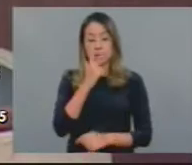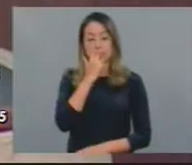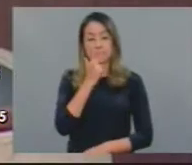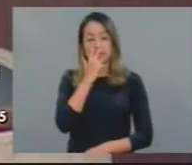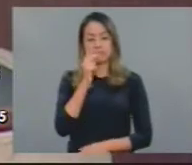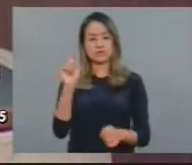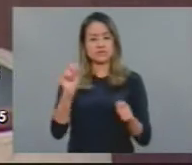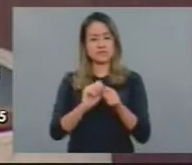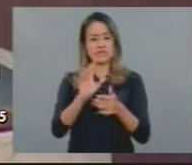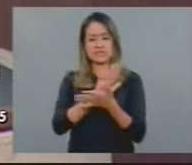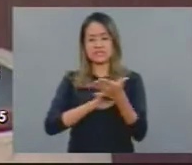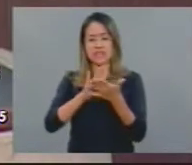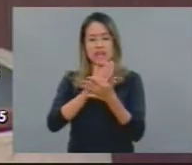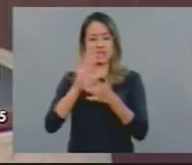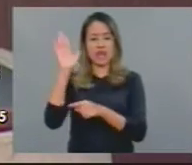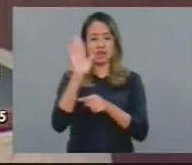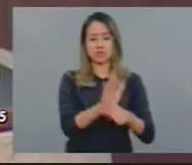do Ceará.